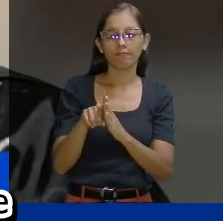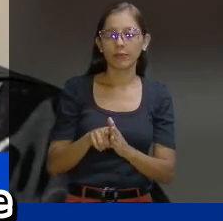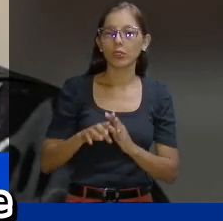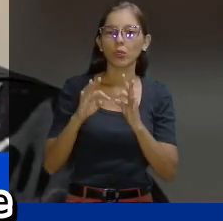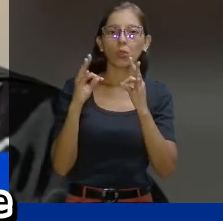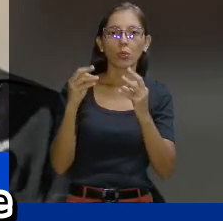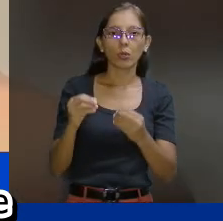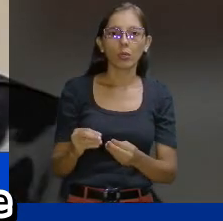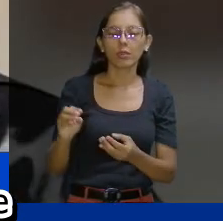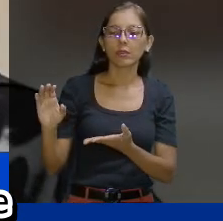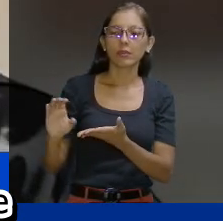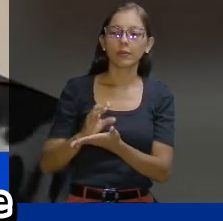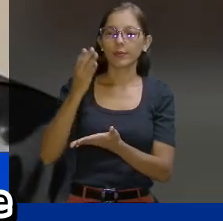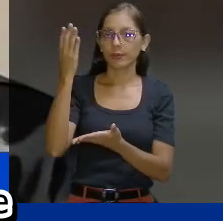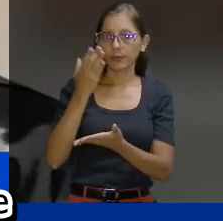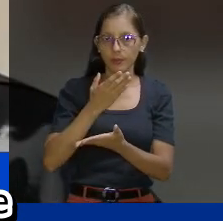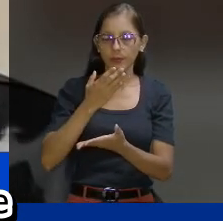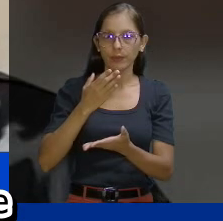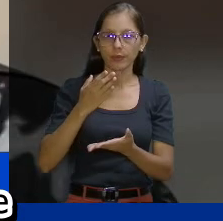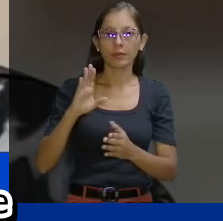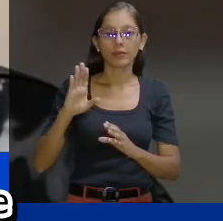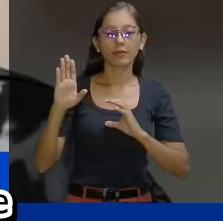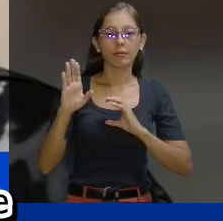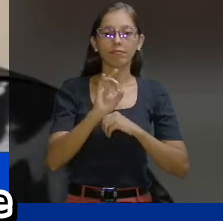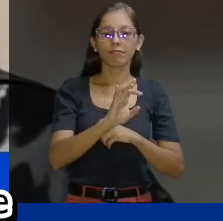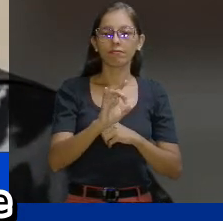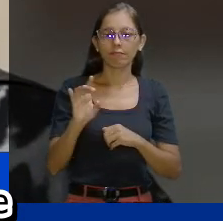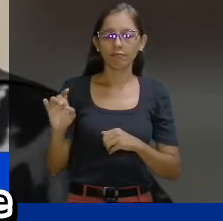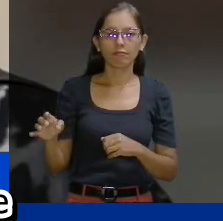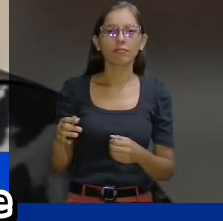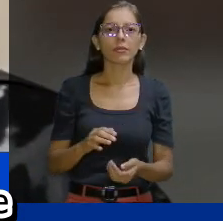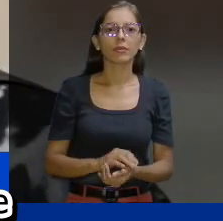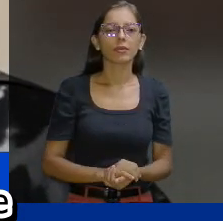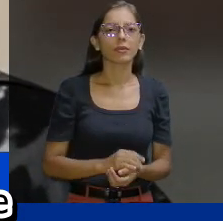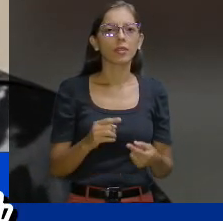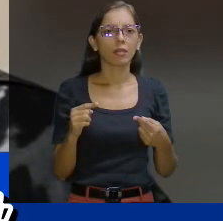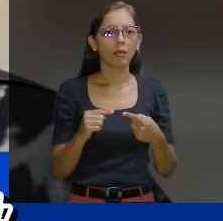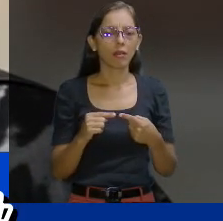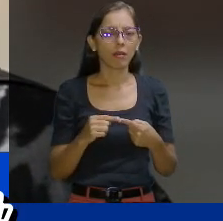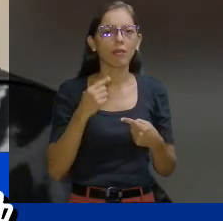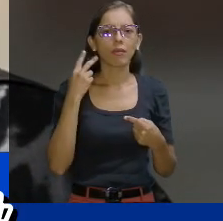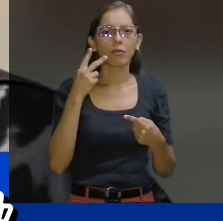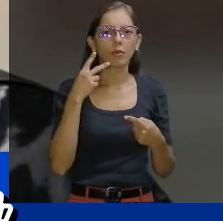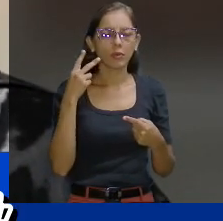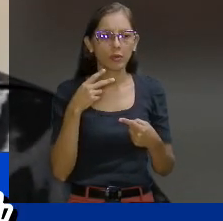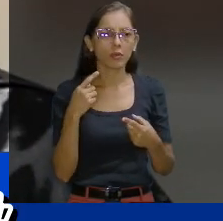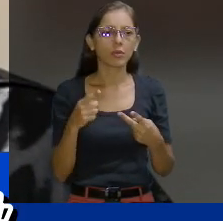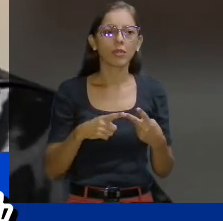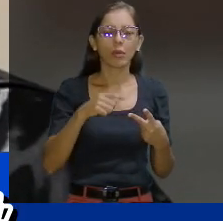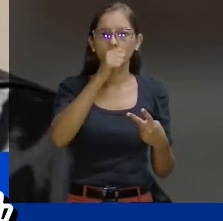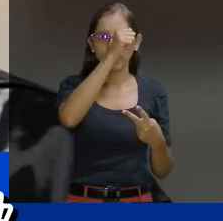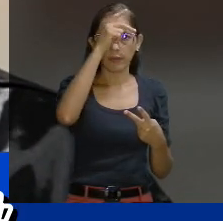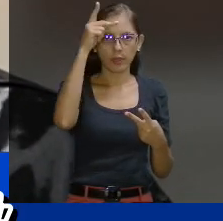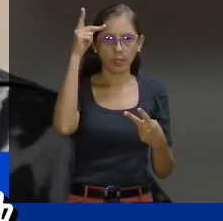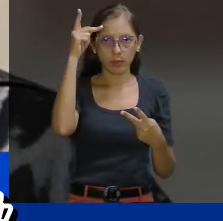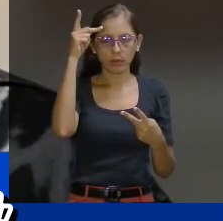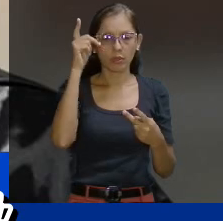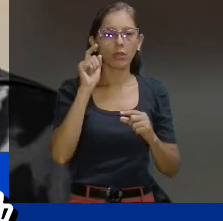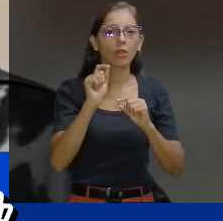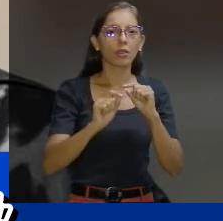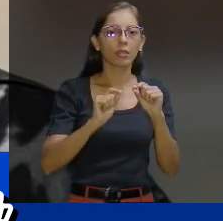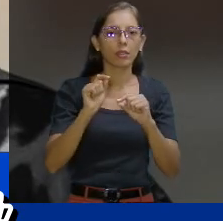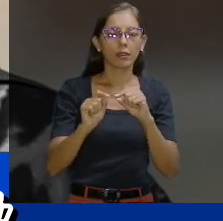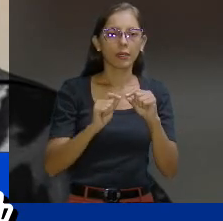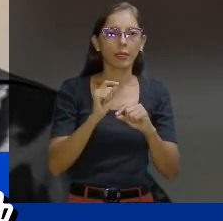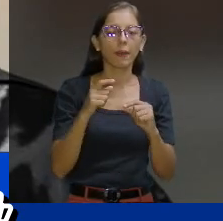de todos os municípios, seja a eleição proporcional para vereador, seja majoritária para prefeitos,